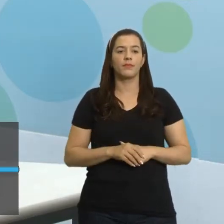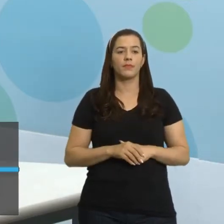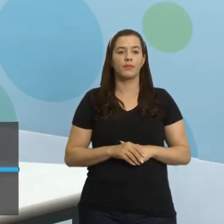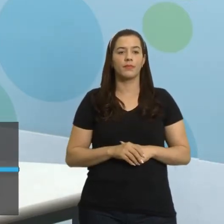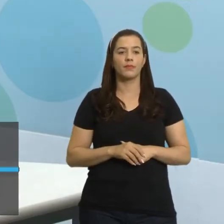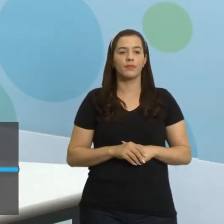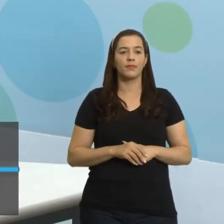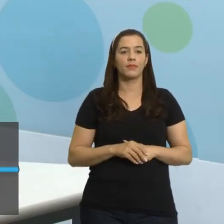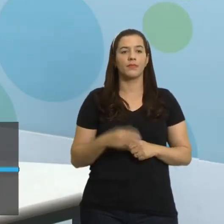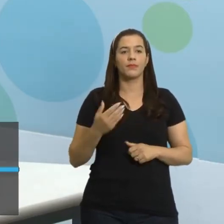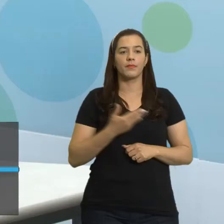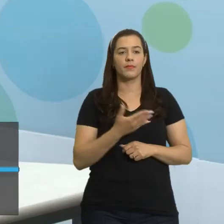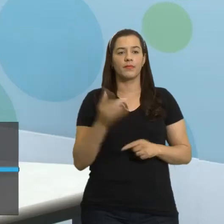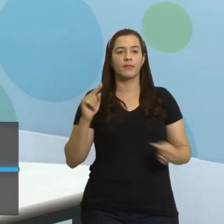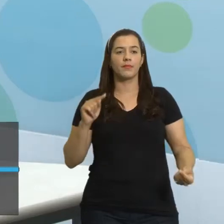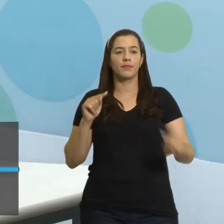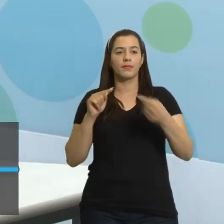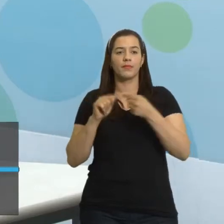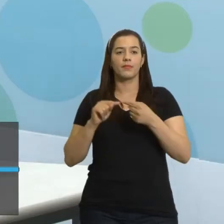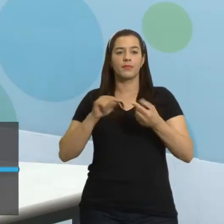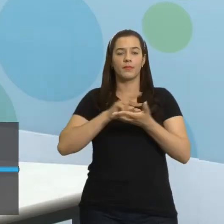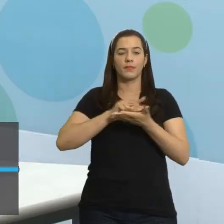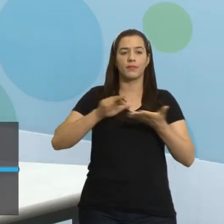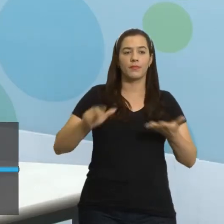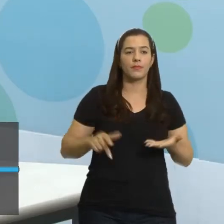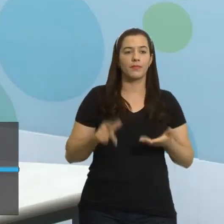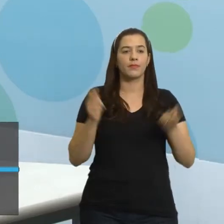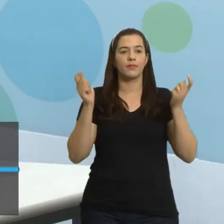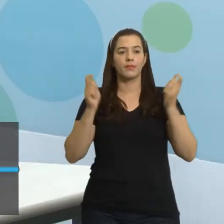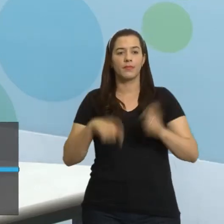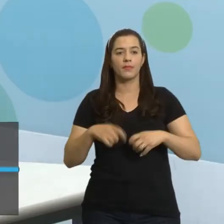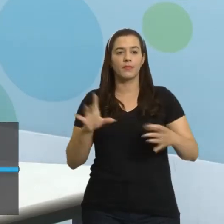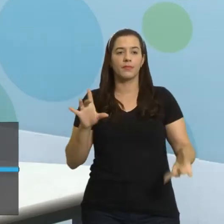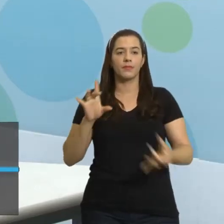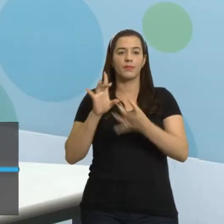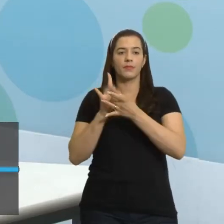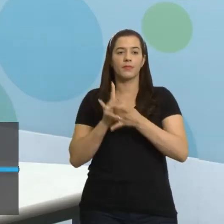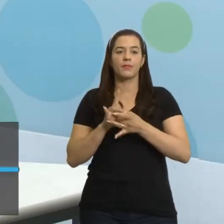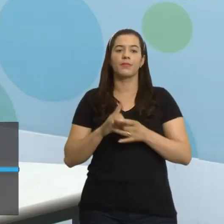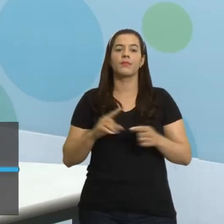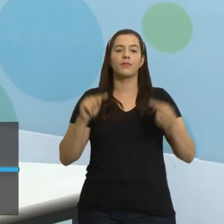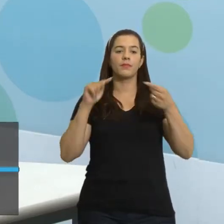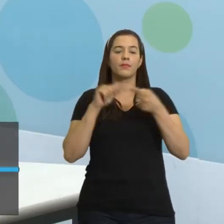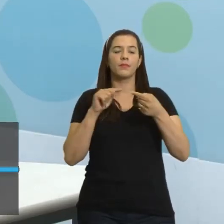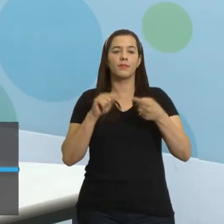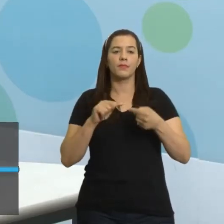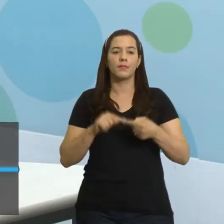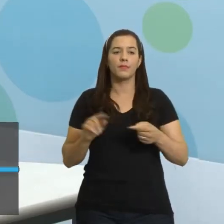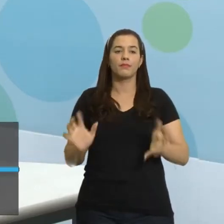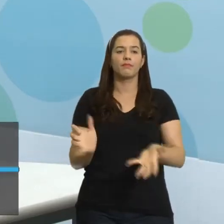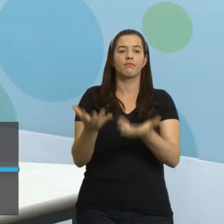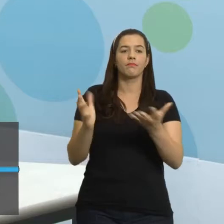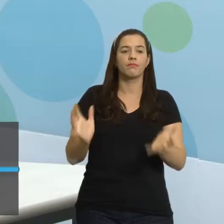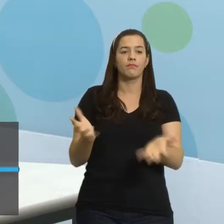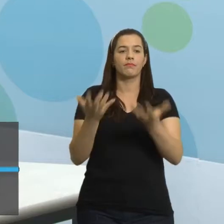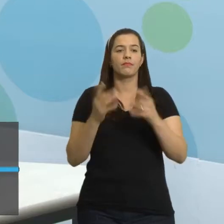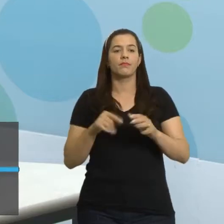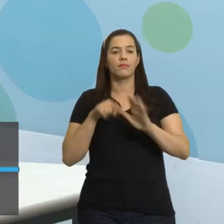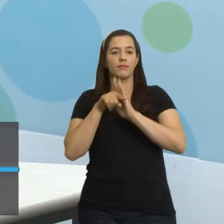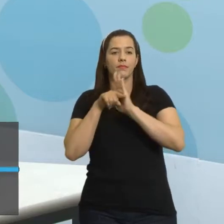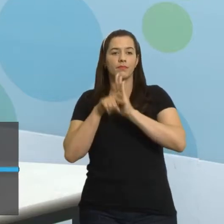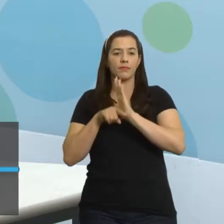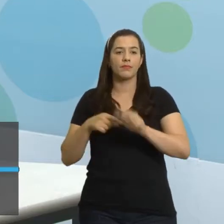essas práticas, elas estão em consonância no sentido de promover mesmo, né, a